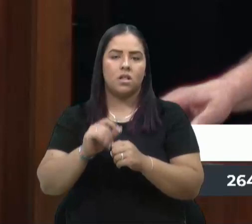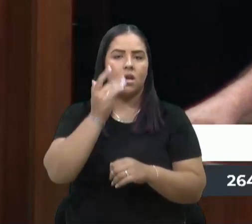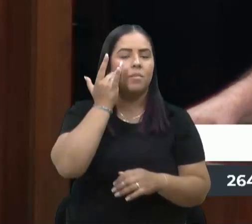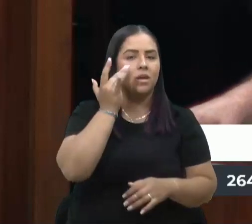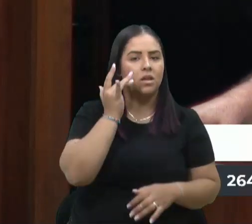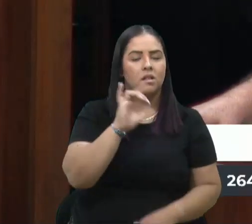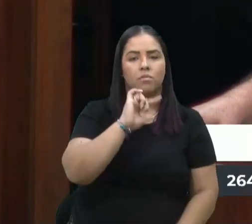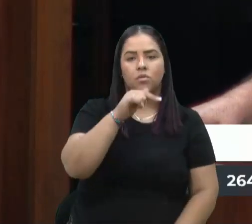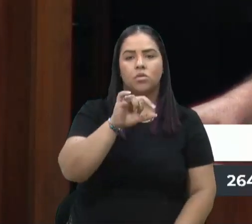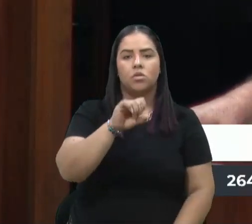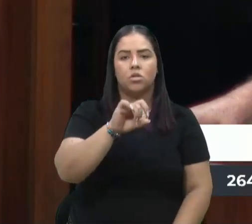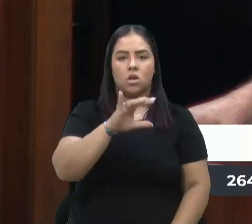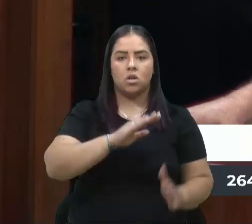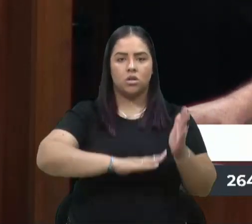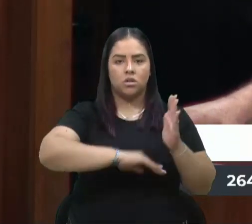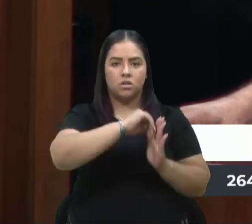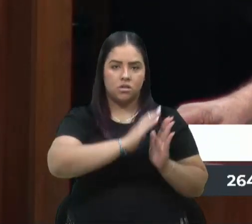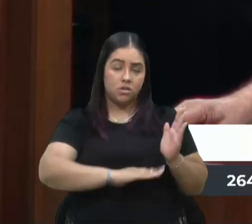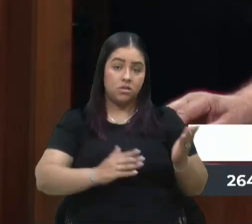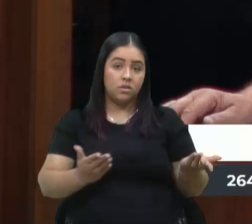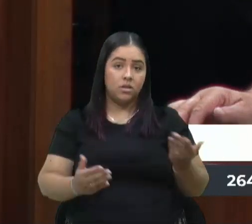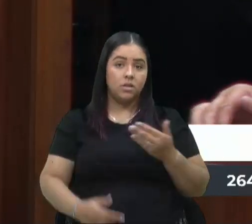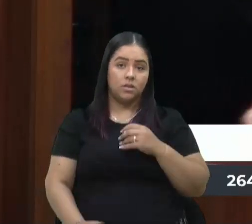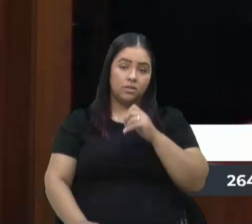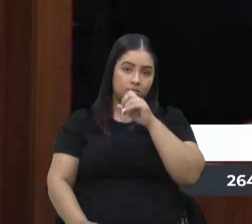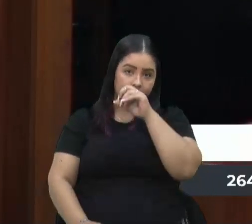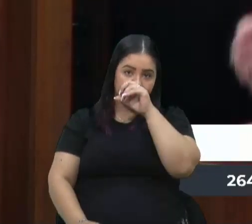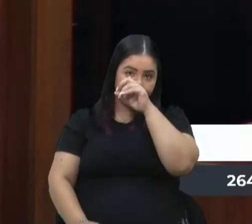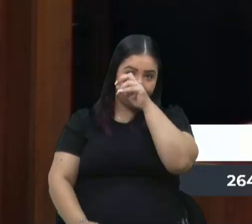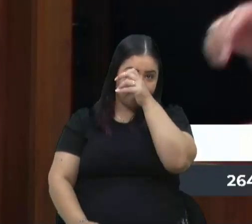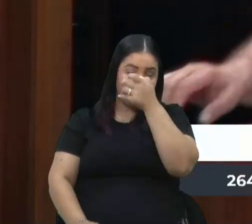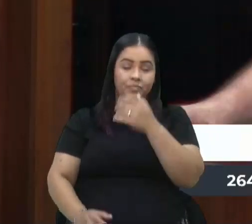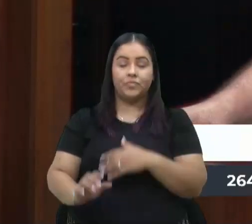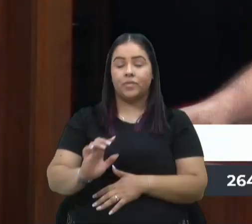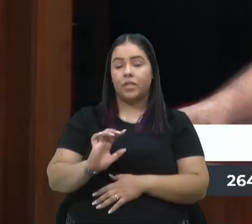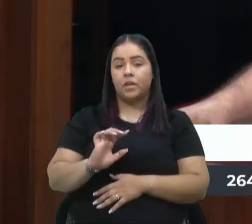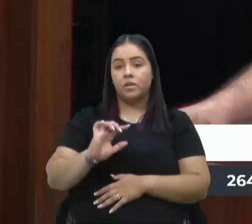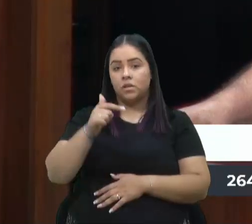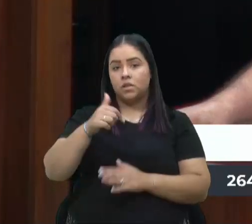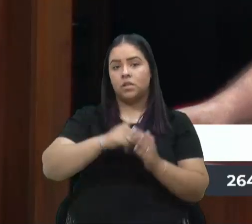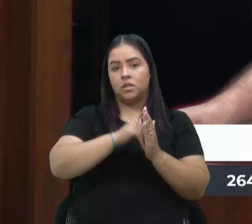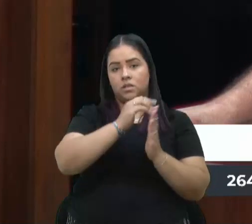só tinta. Era tinta. Depois da tinta vinha